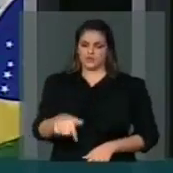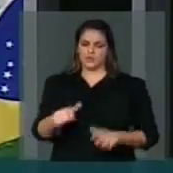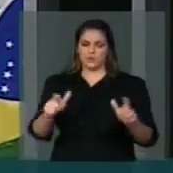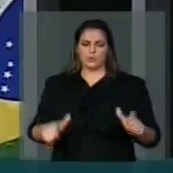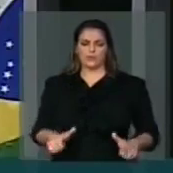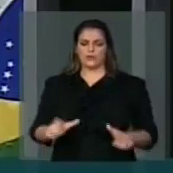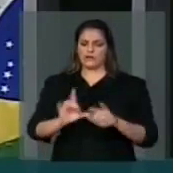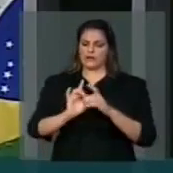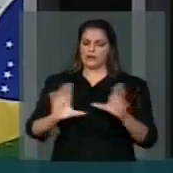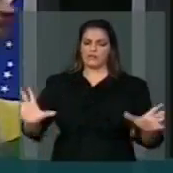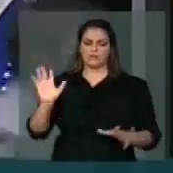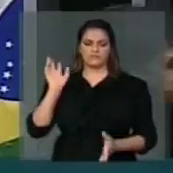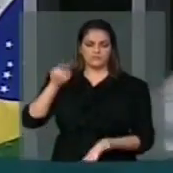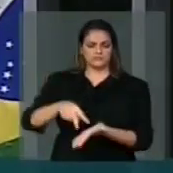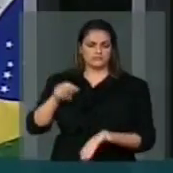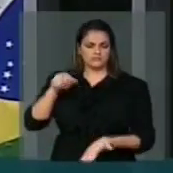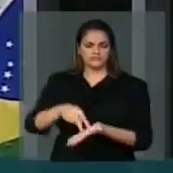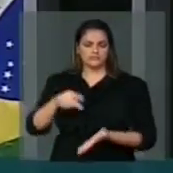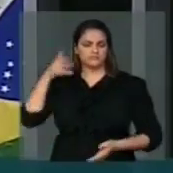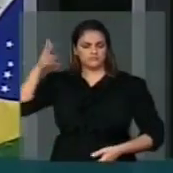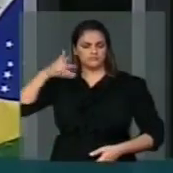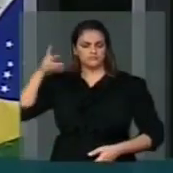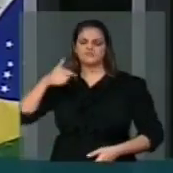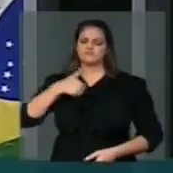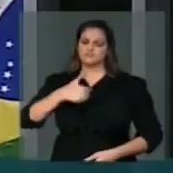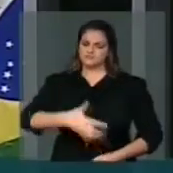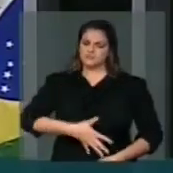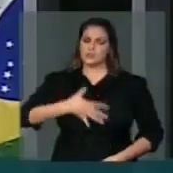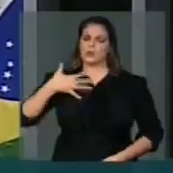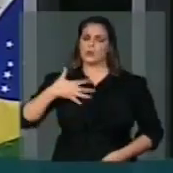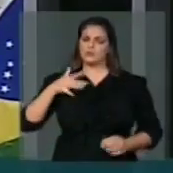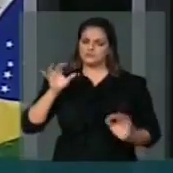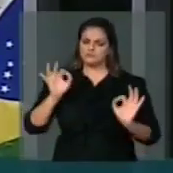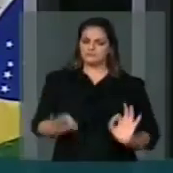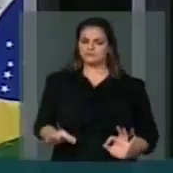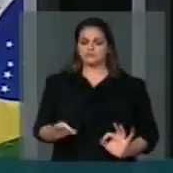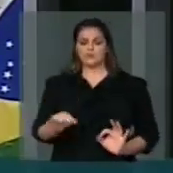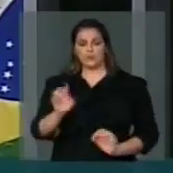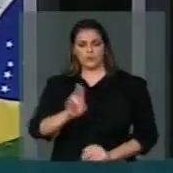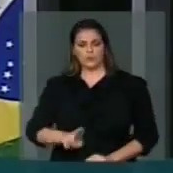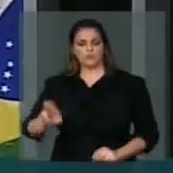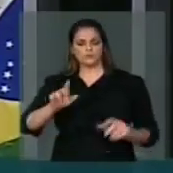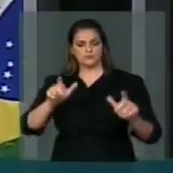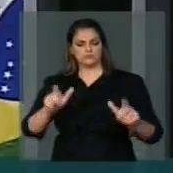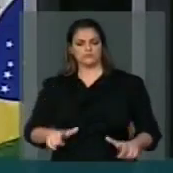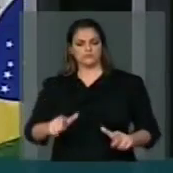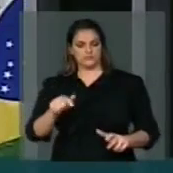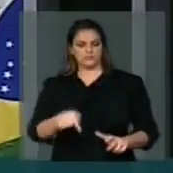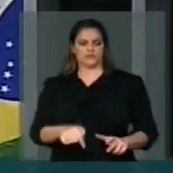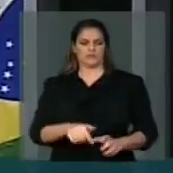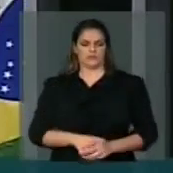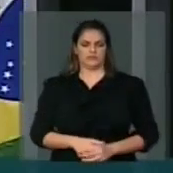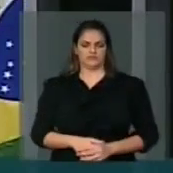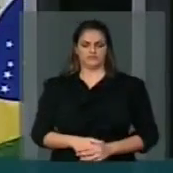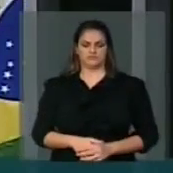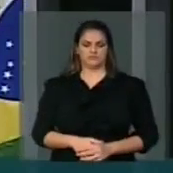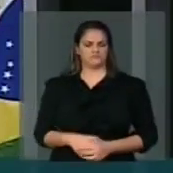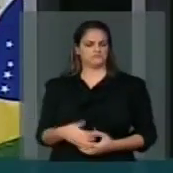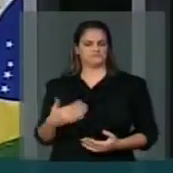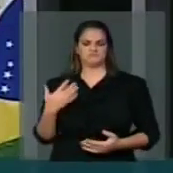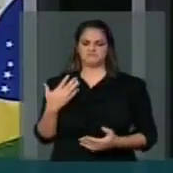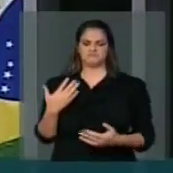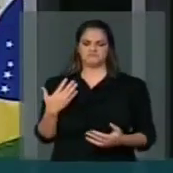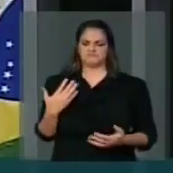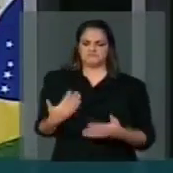terei muita honra, inclusive em arranhar, se for o caso, as preciosidades e